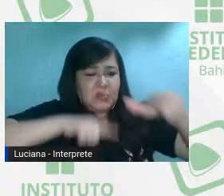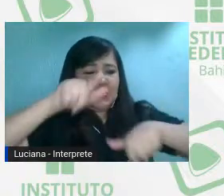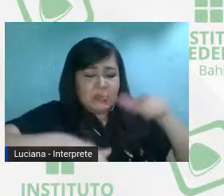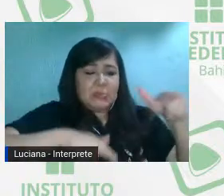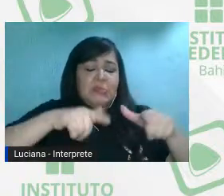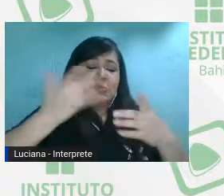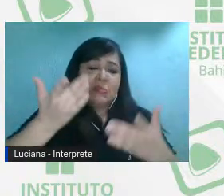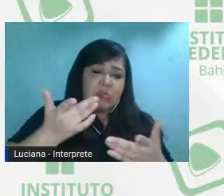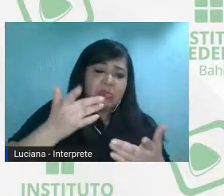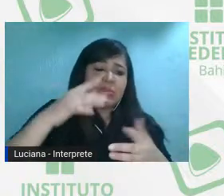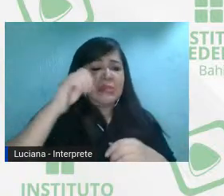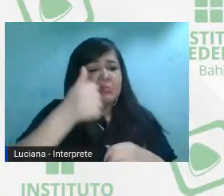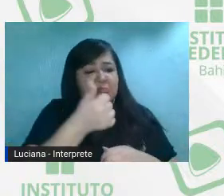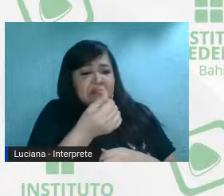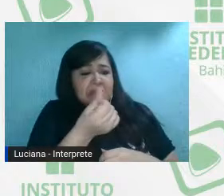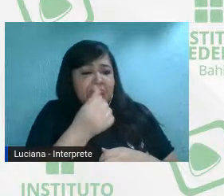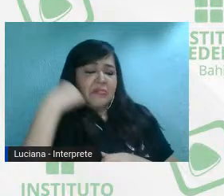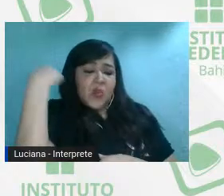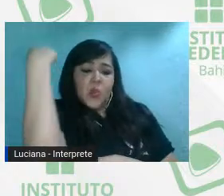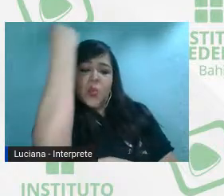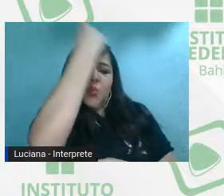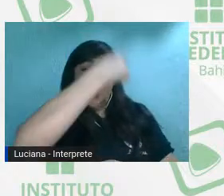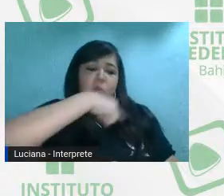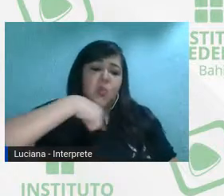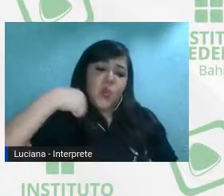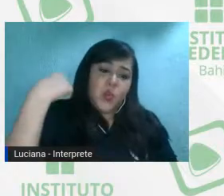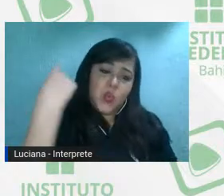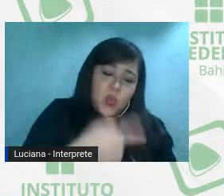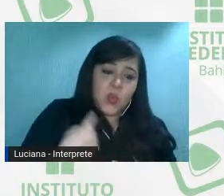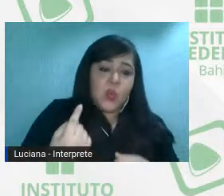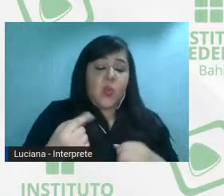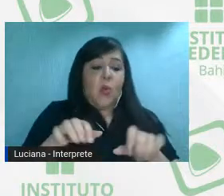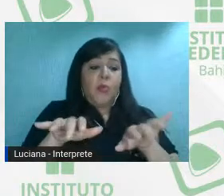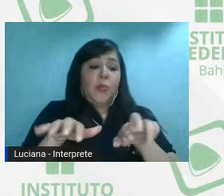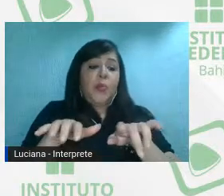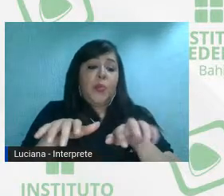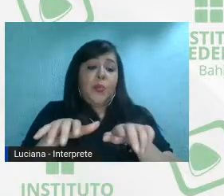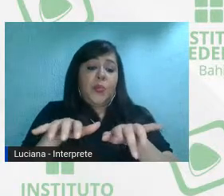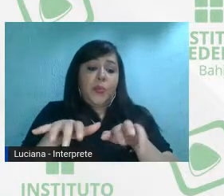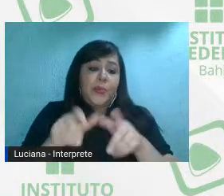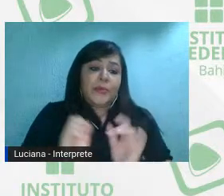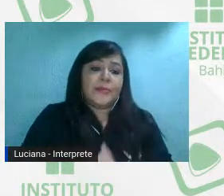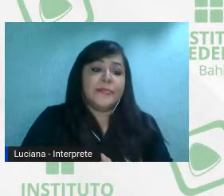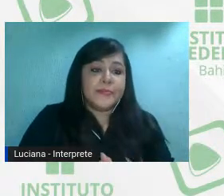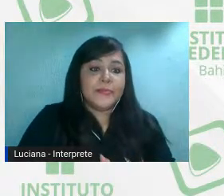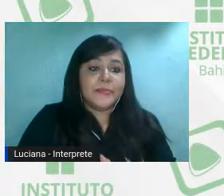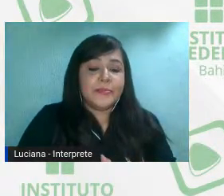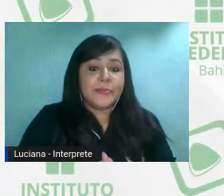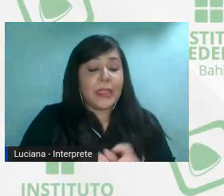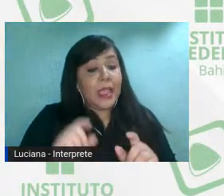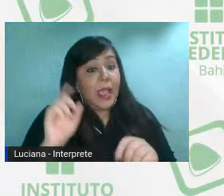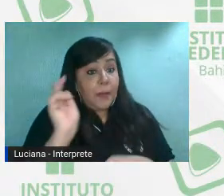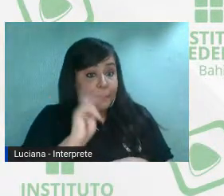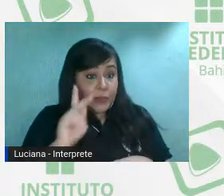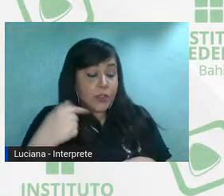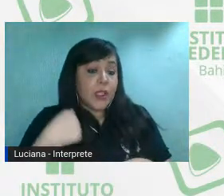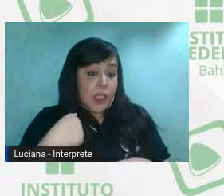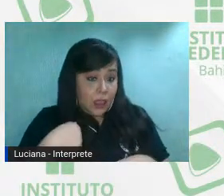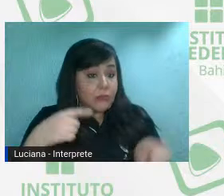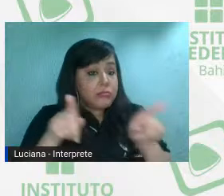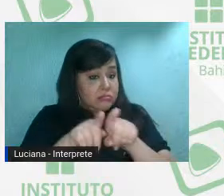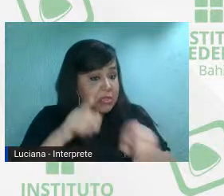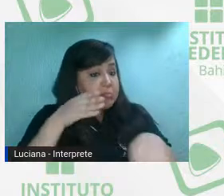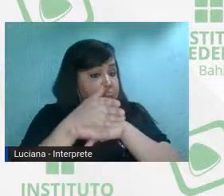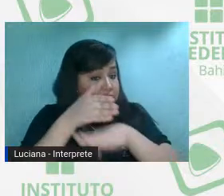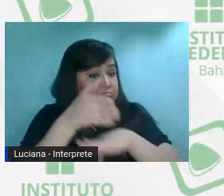na frente do computador. Professora, eu participei da palestra sobre